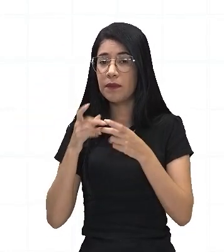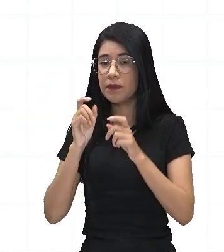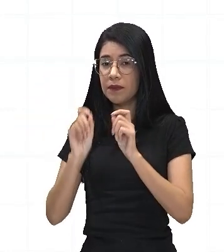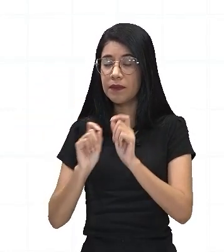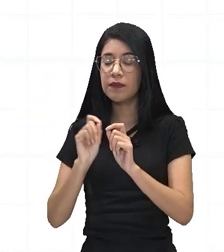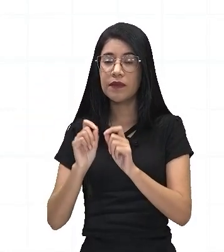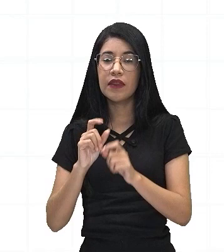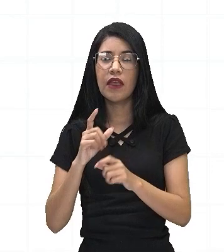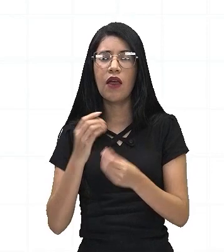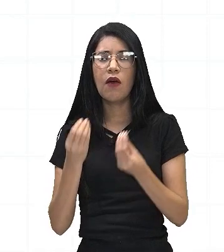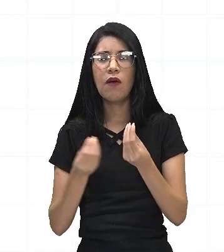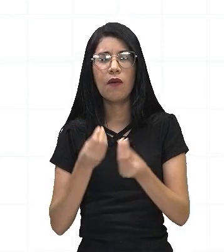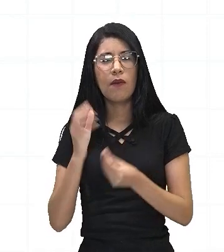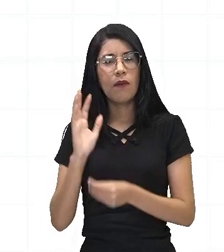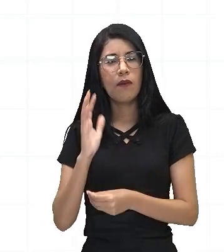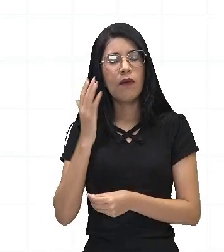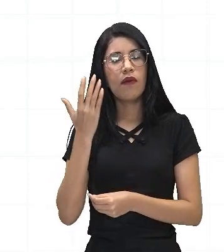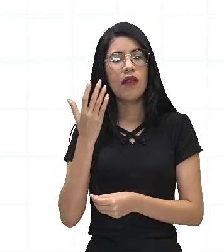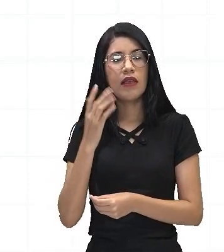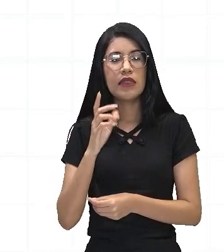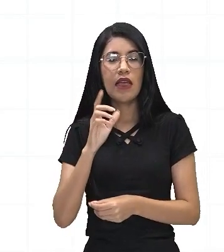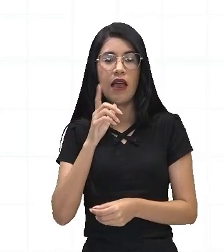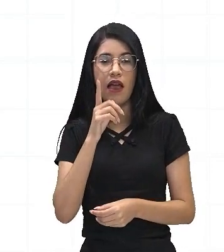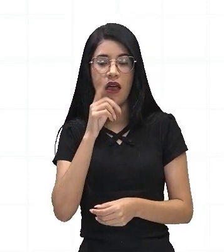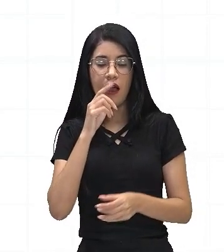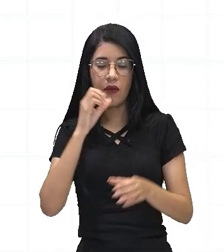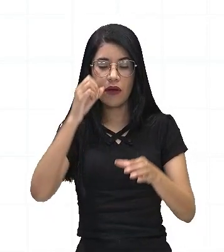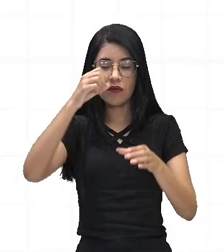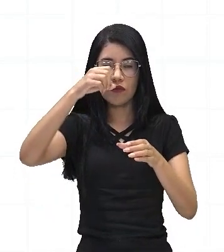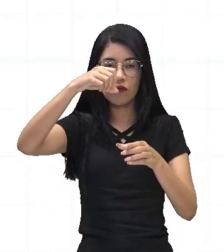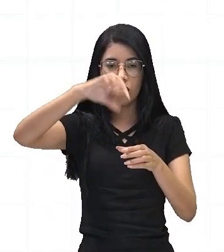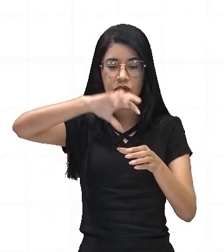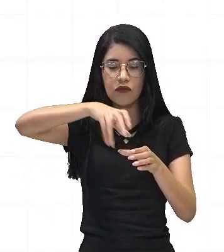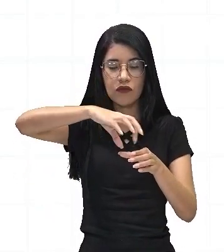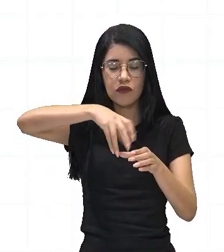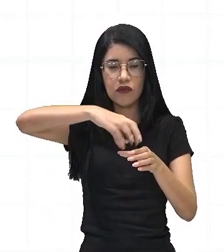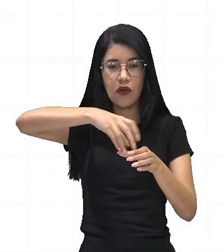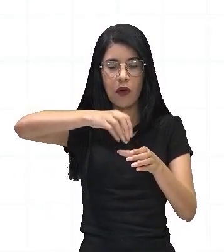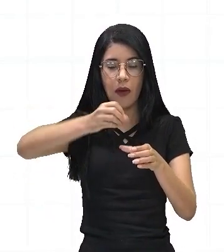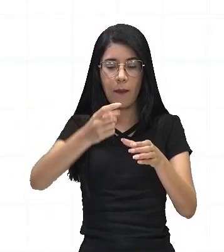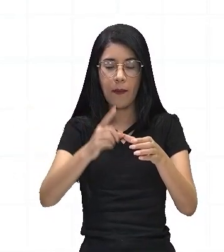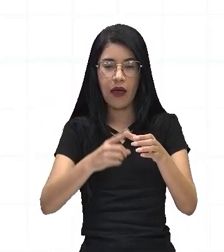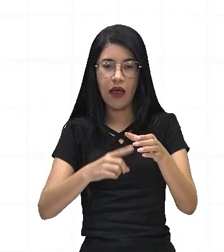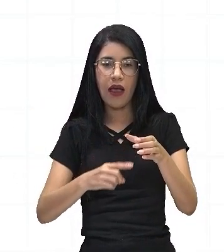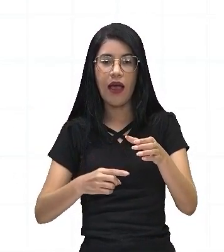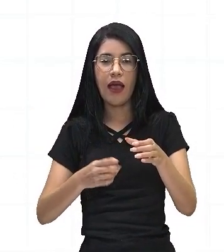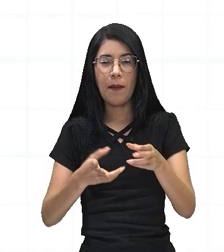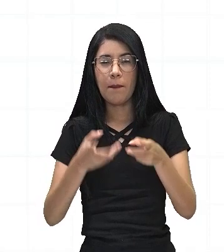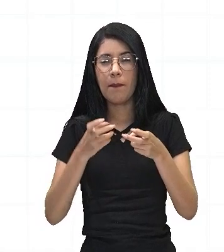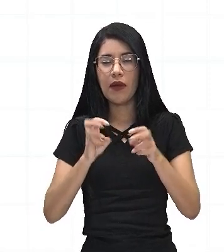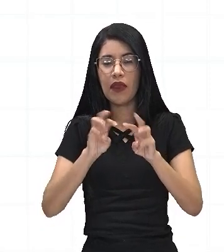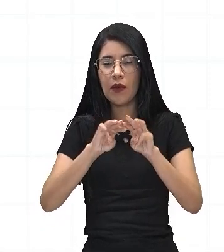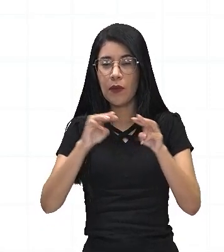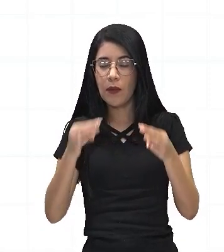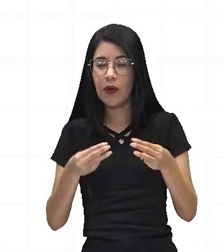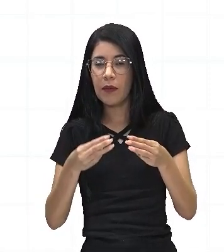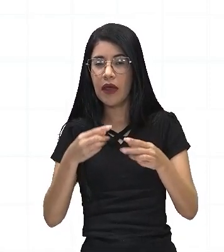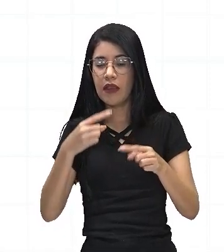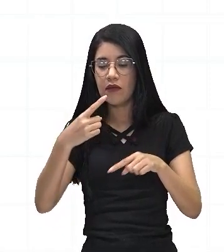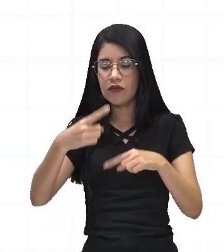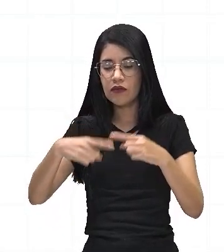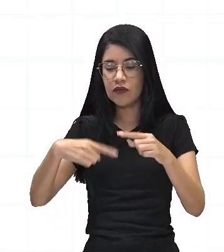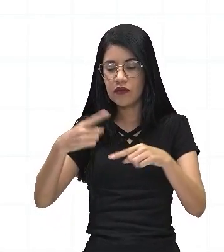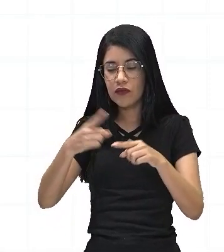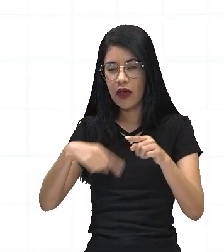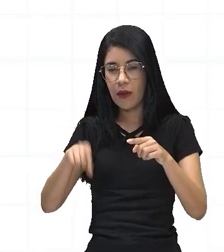no que acontece quando eu ligo a água. Observem vocês que o ímã começa a se movimentar e